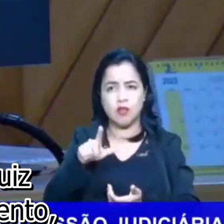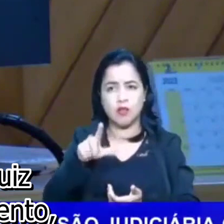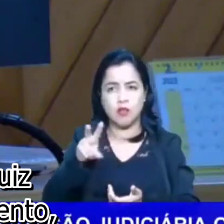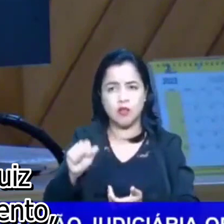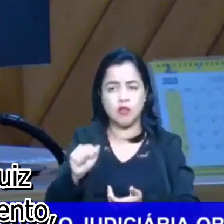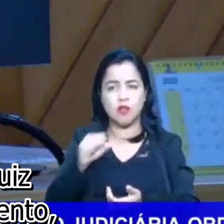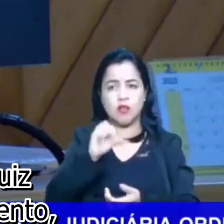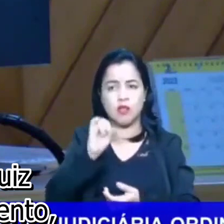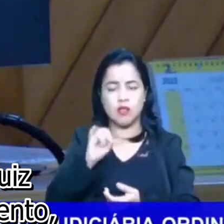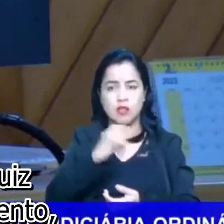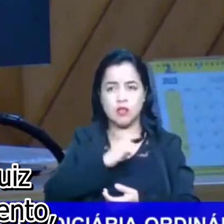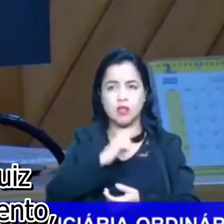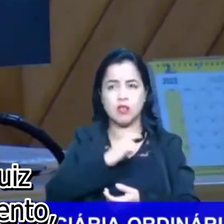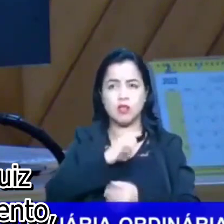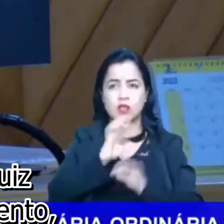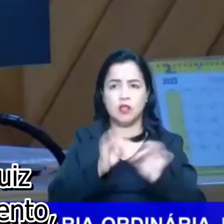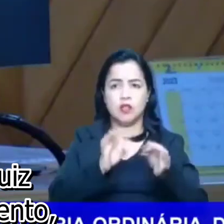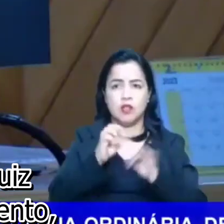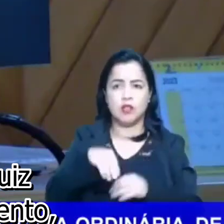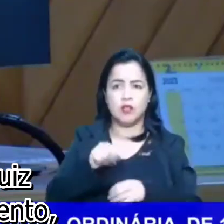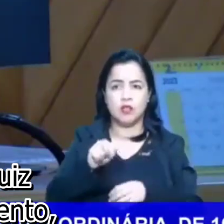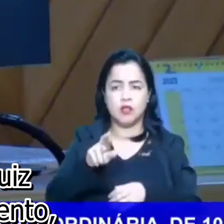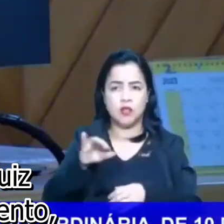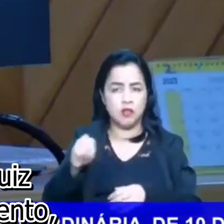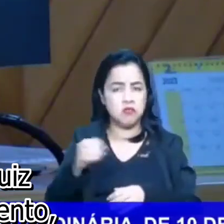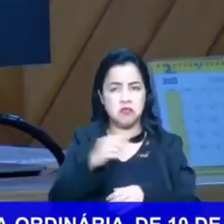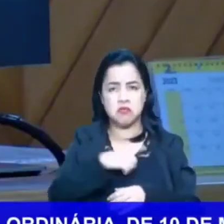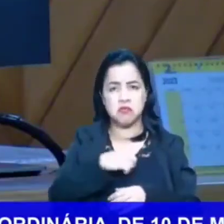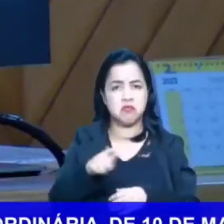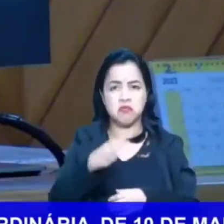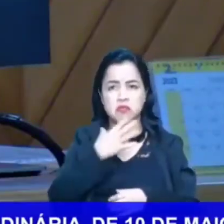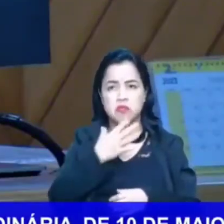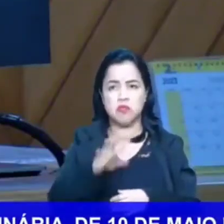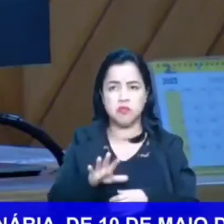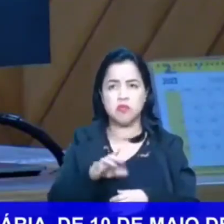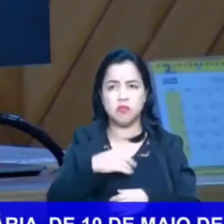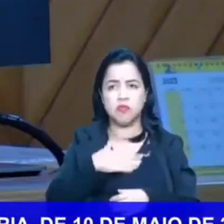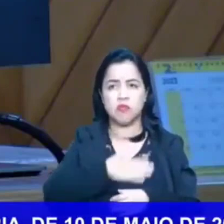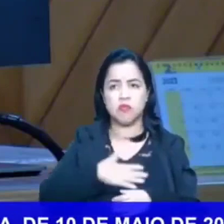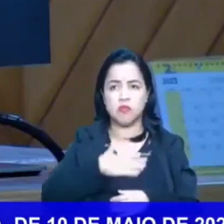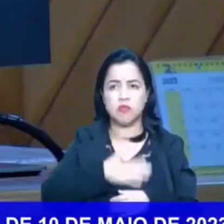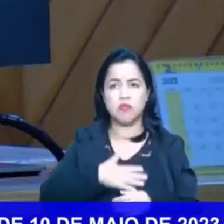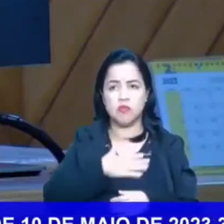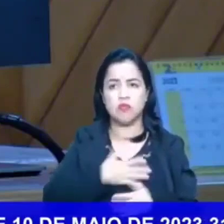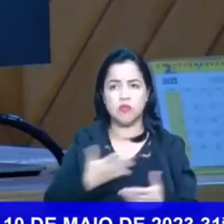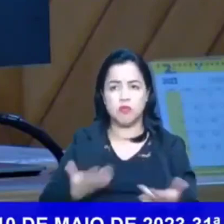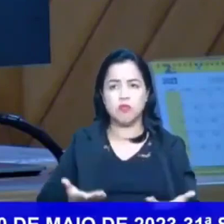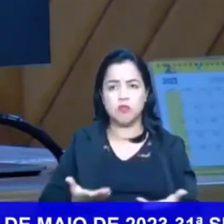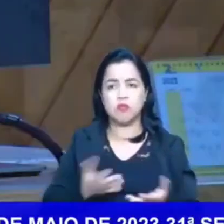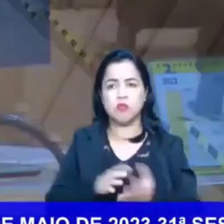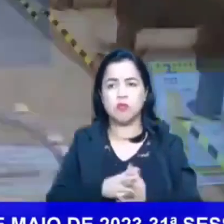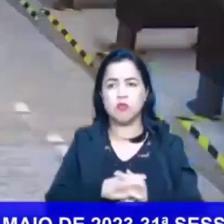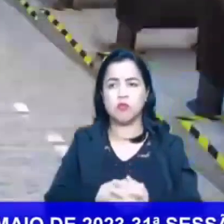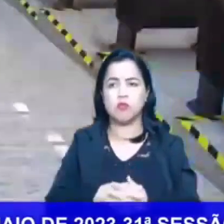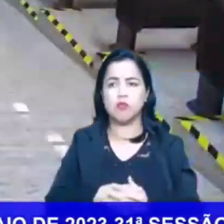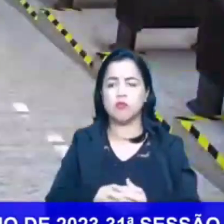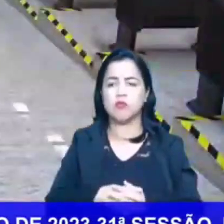esse precedente do juiz Mário Franco, que eu não tenho conhecimento, eu gostaria de ouvi-lo.